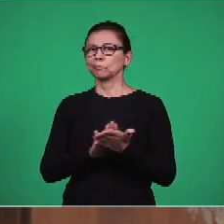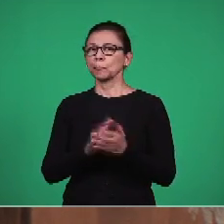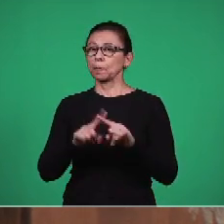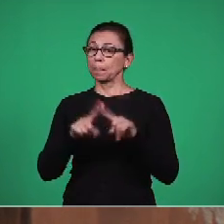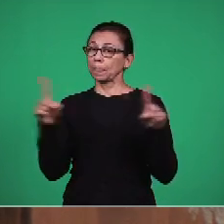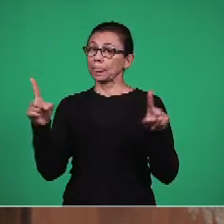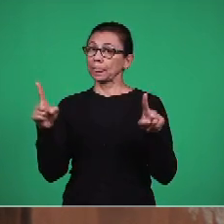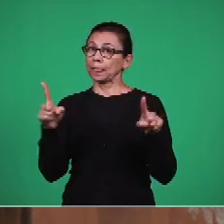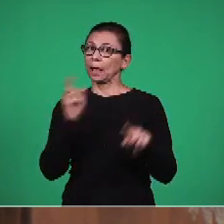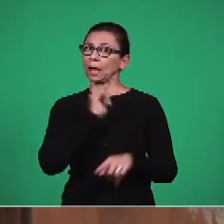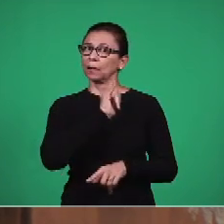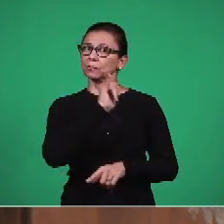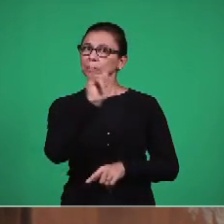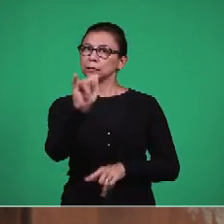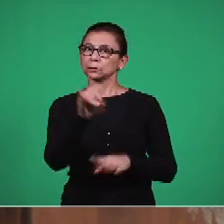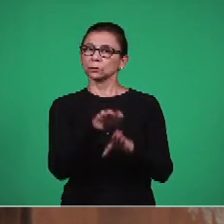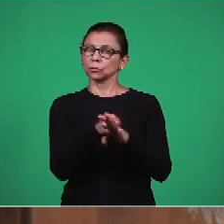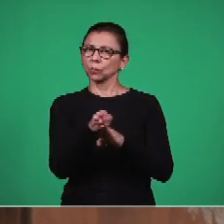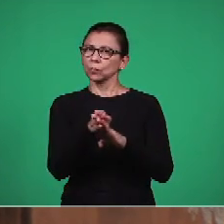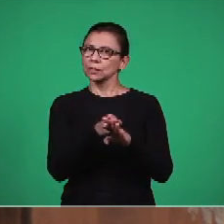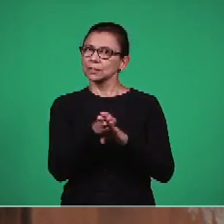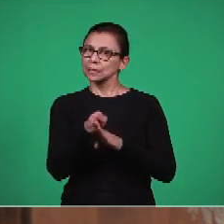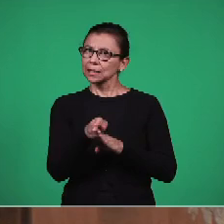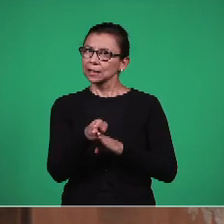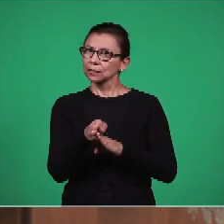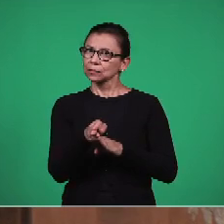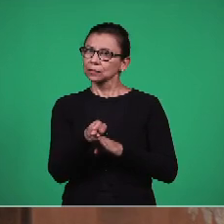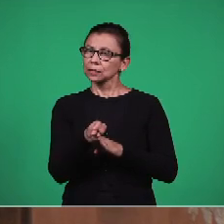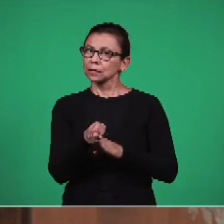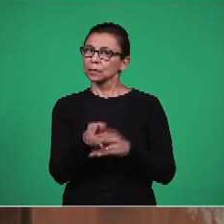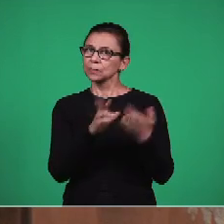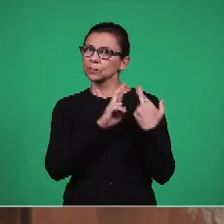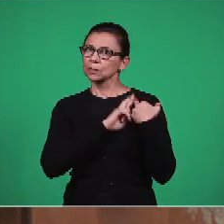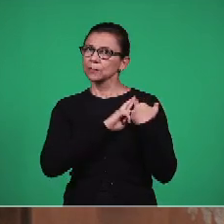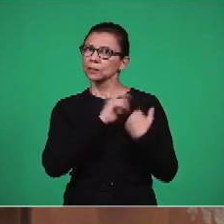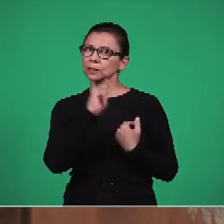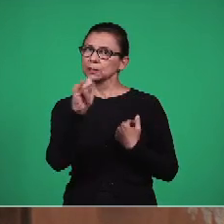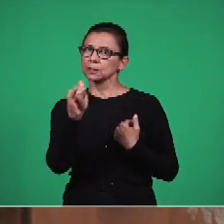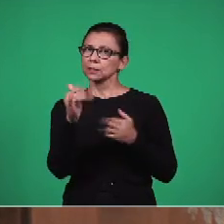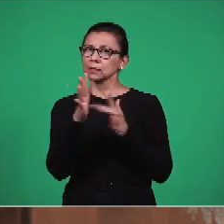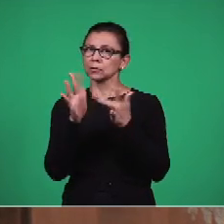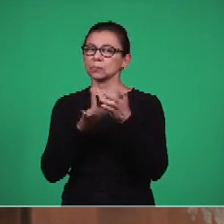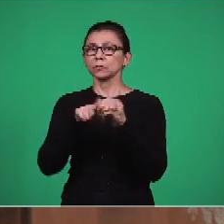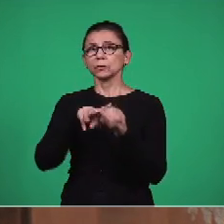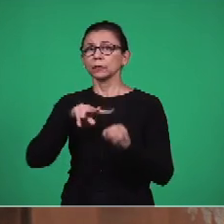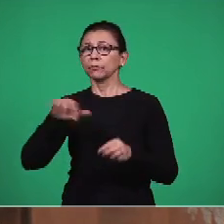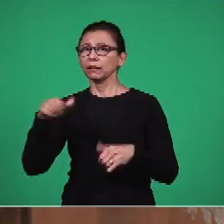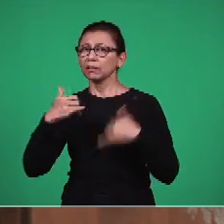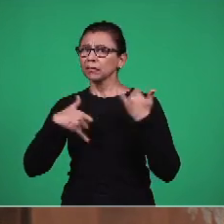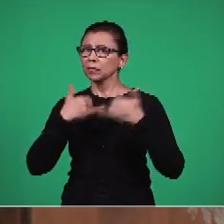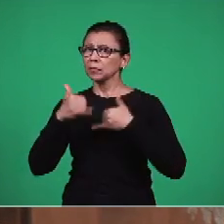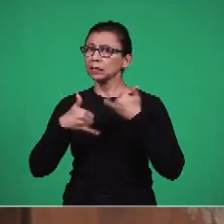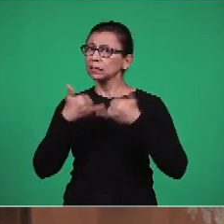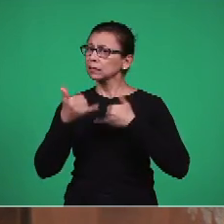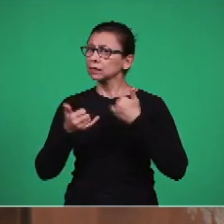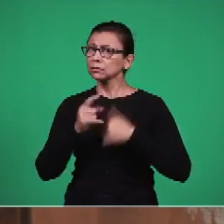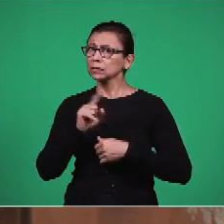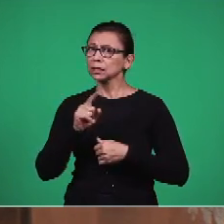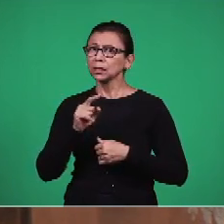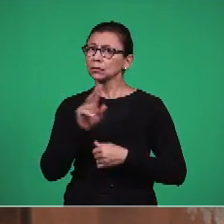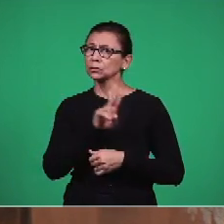dizendo aquilo que para a qual ela foi chamada. Maranata, o Senhor Jesus vem. Não estamos brincando, não, de religião, de nome, de